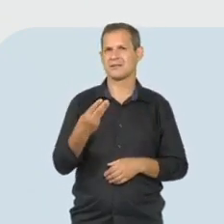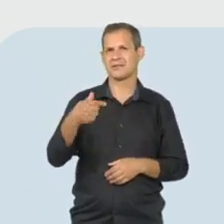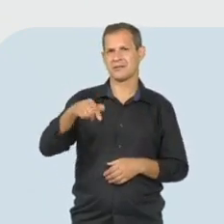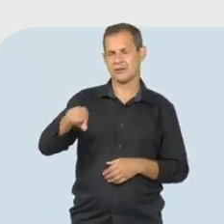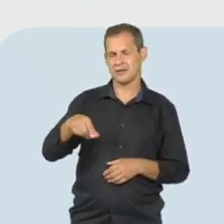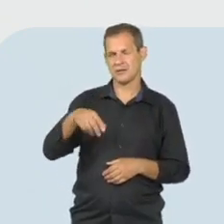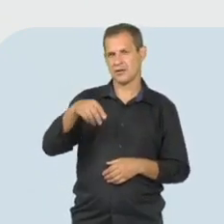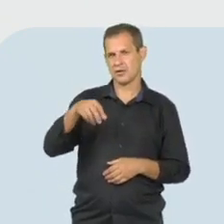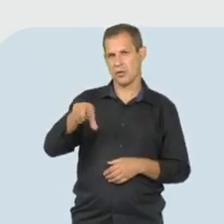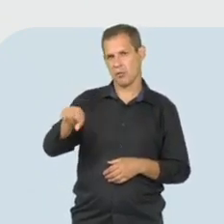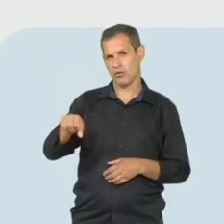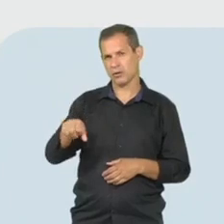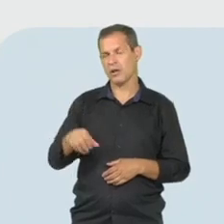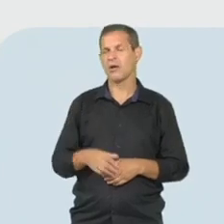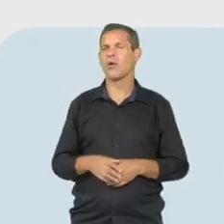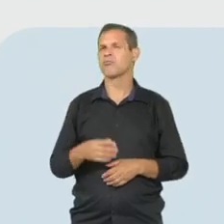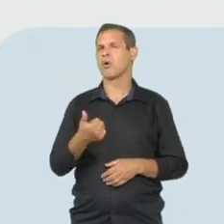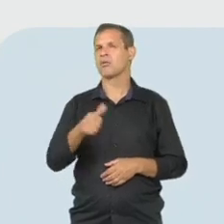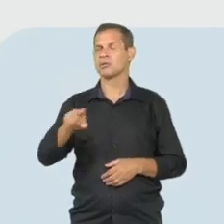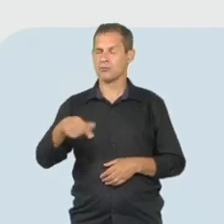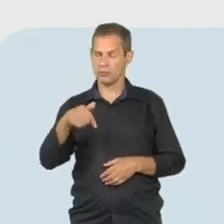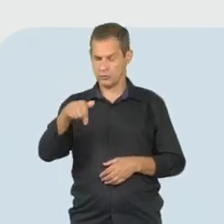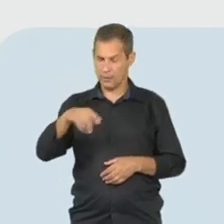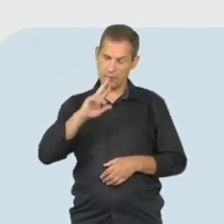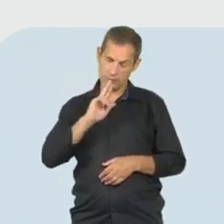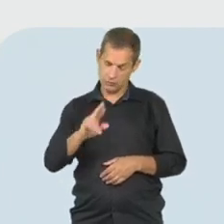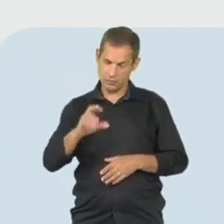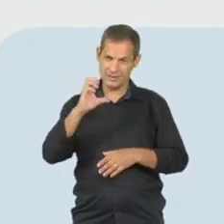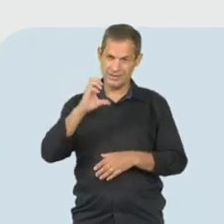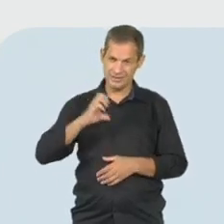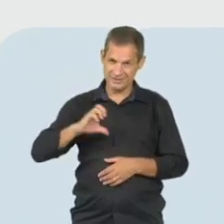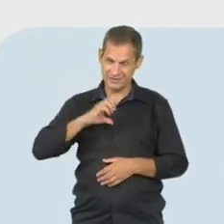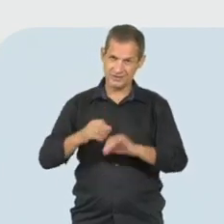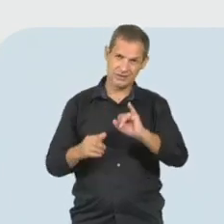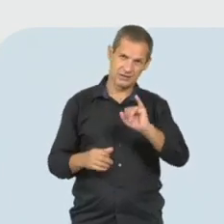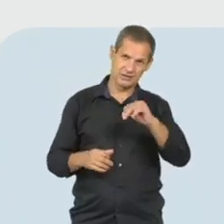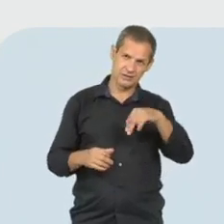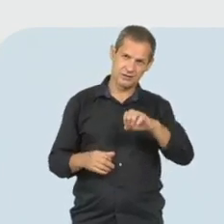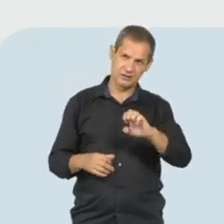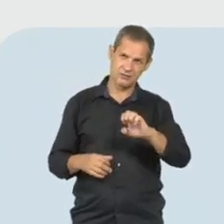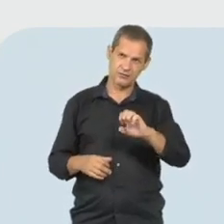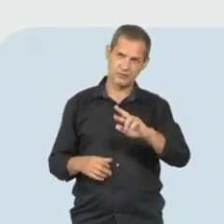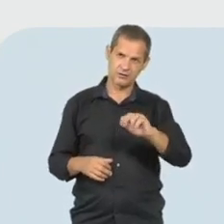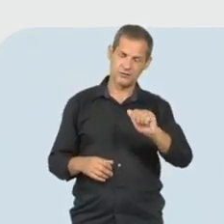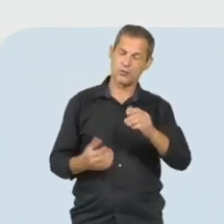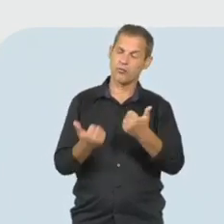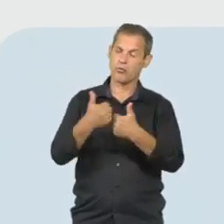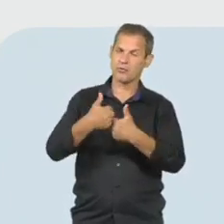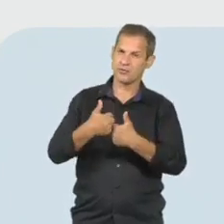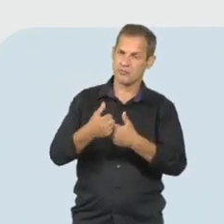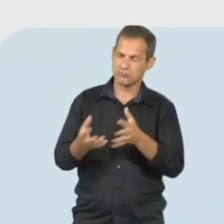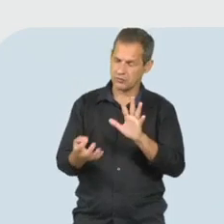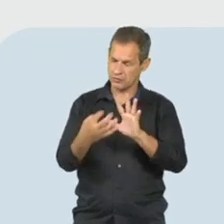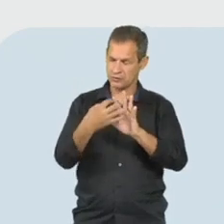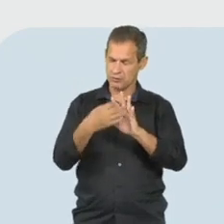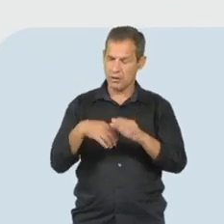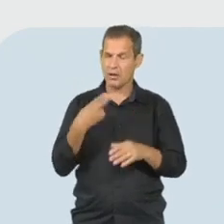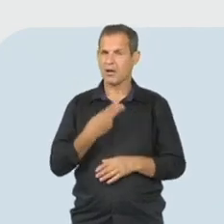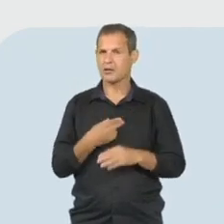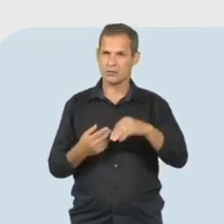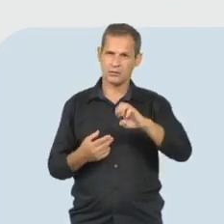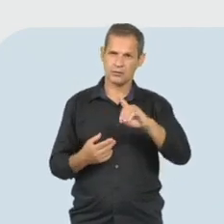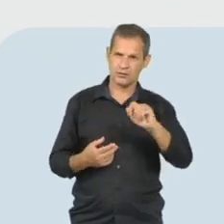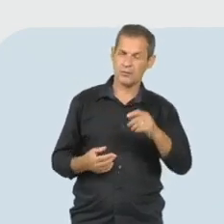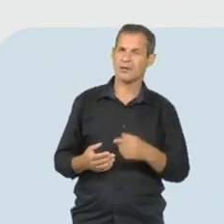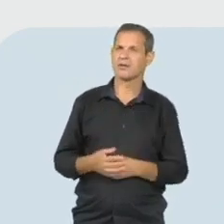padrão, 11,7. Só que para resolver a estatística inferencial, nós vamos trocar esses símbolos. A nossa média aqui